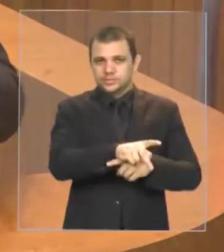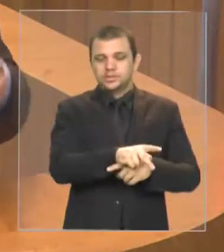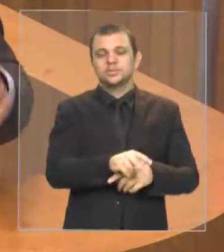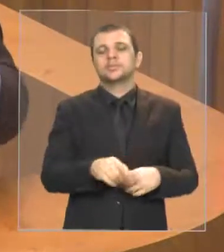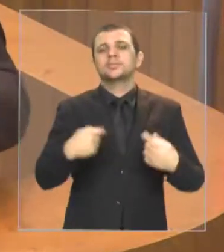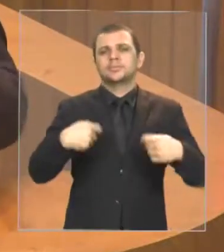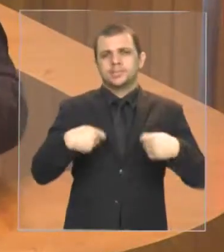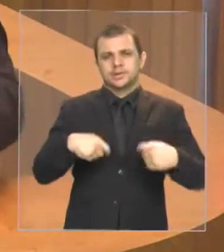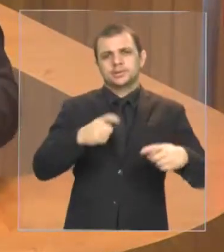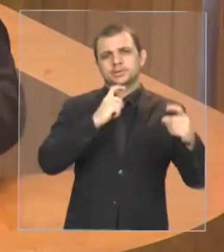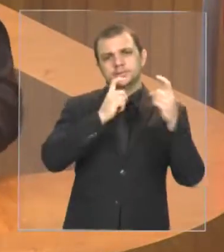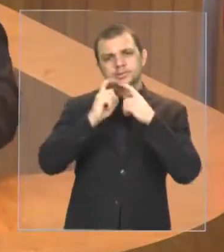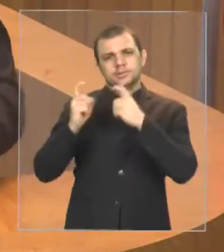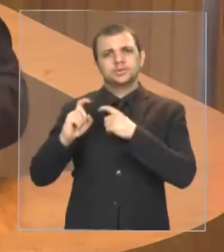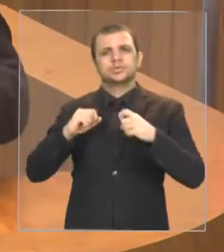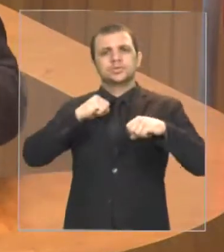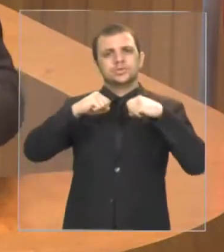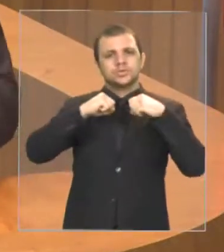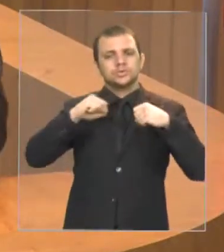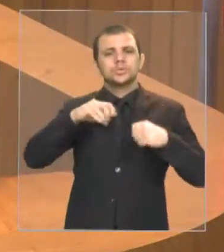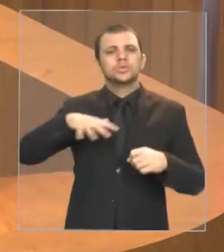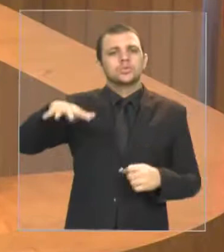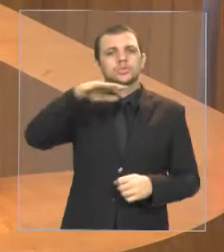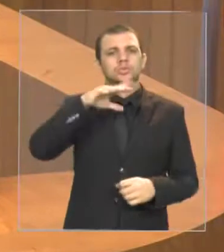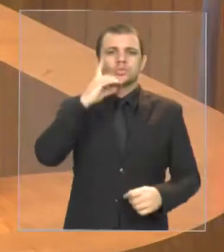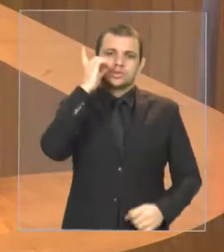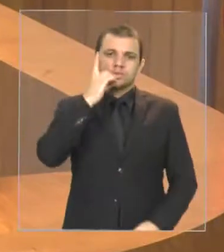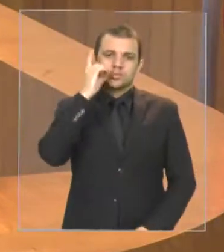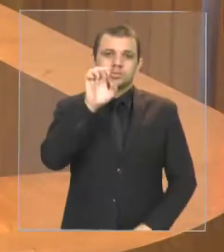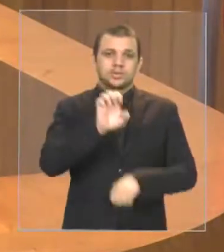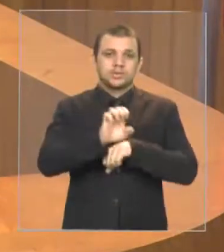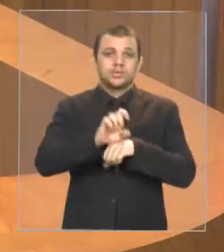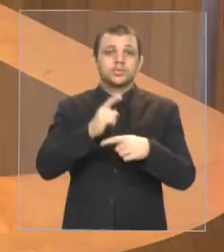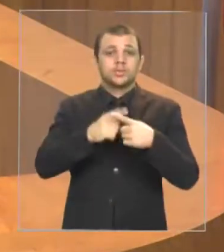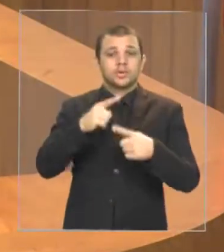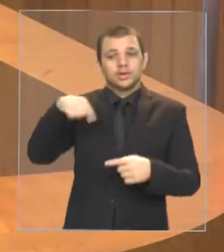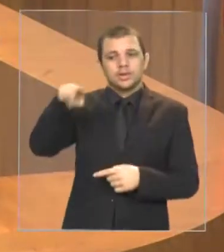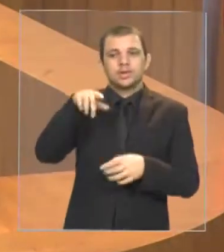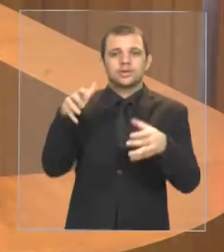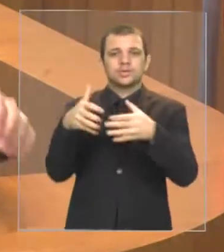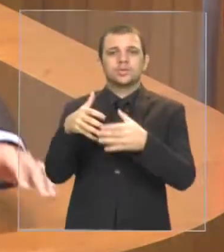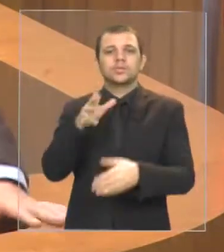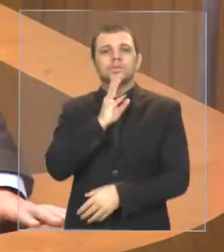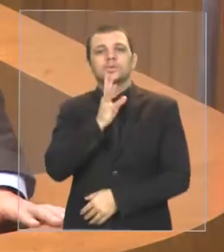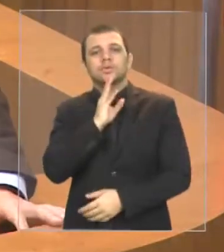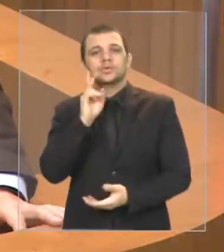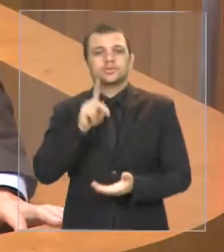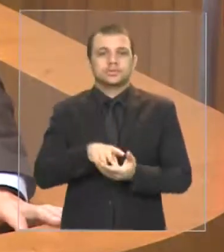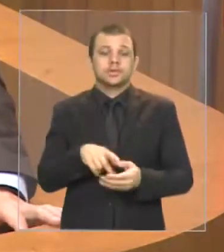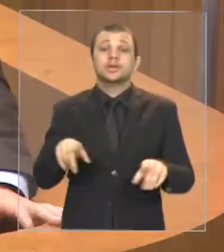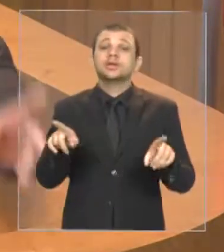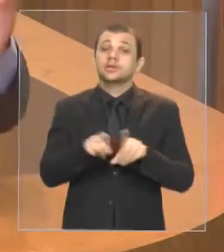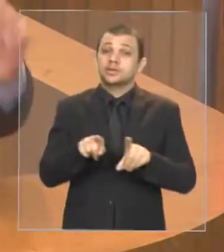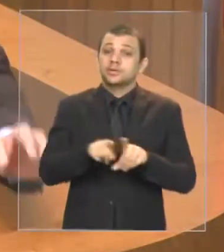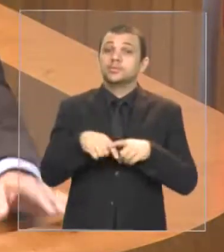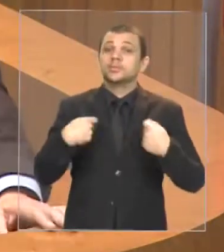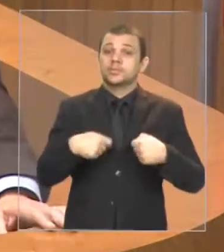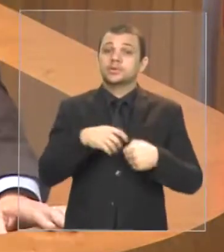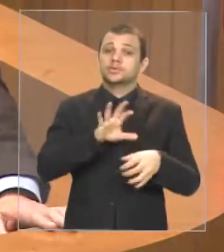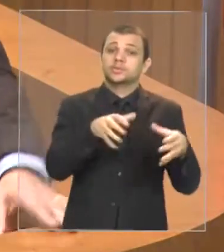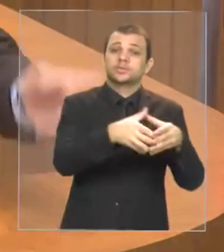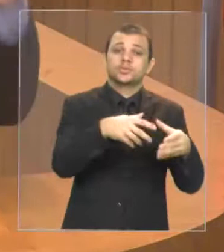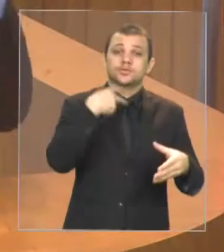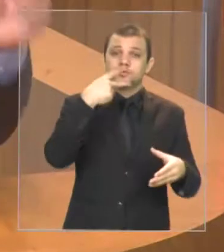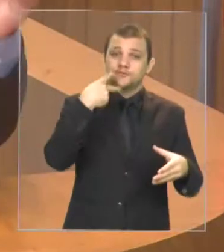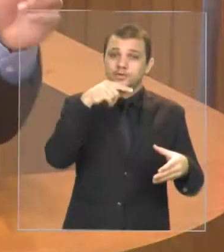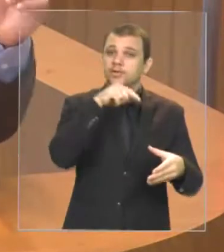ser discutida com os deputados estaduais, com os deputados aqui que conhecem a realidade. Tem que ser discutida também com os vereadores,